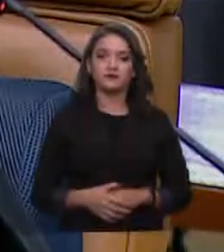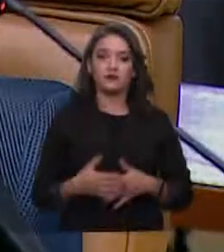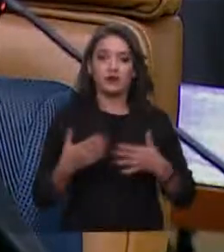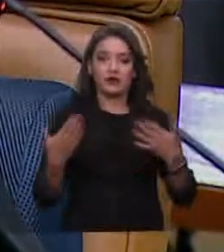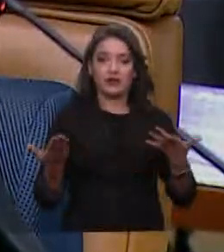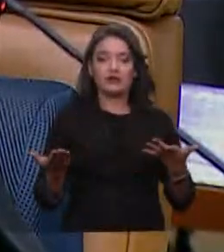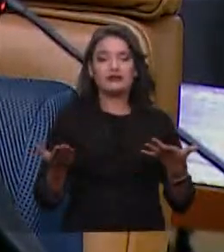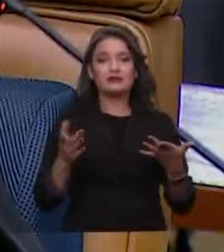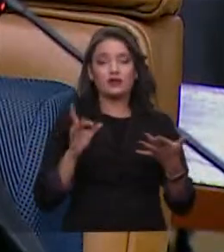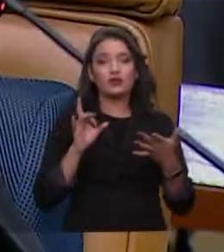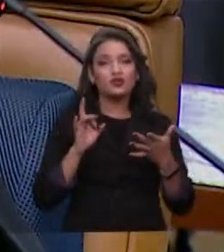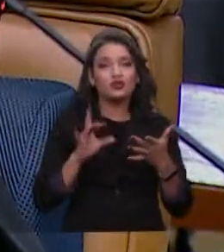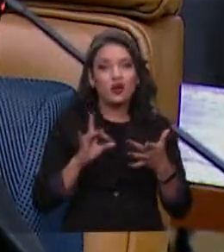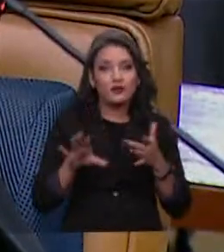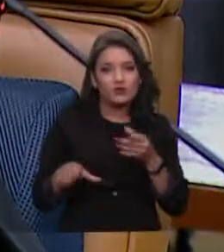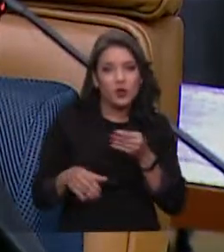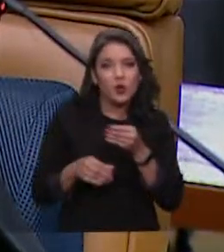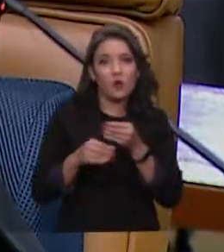outro ponto,